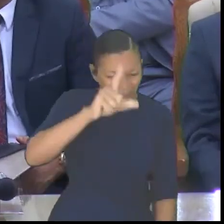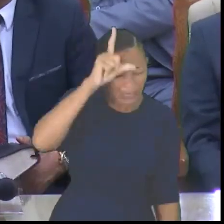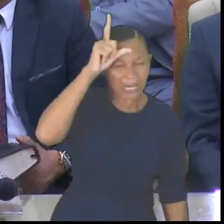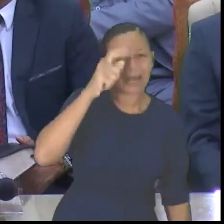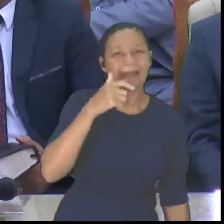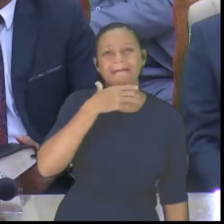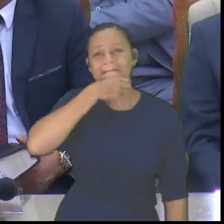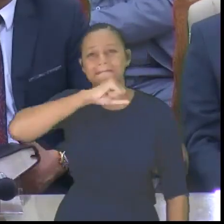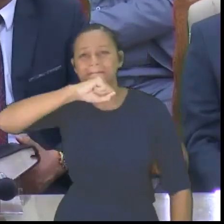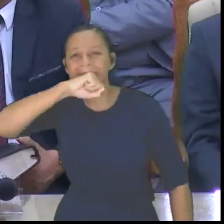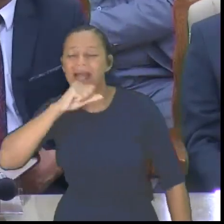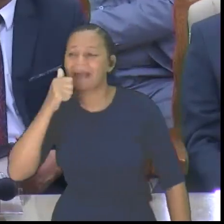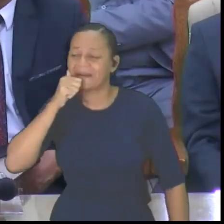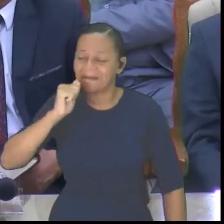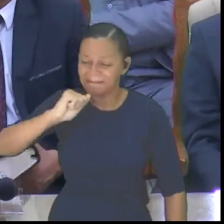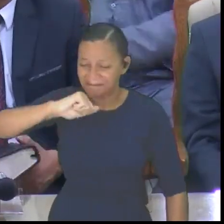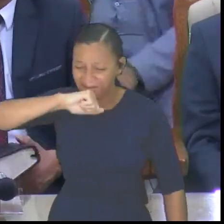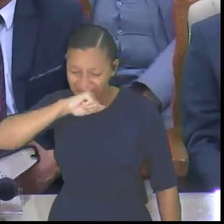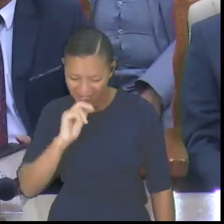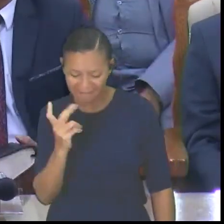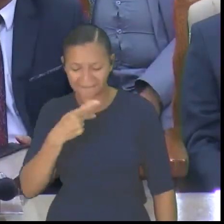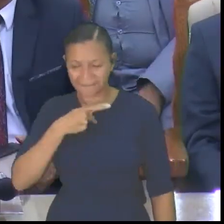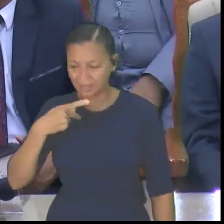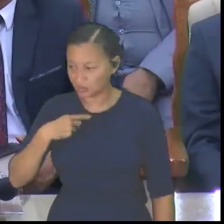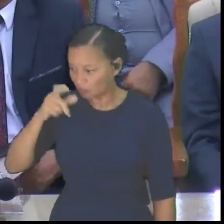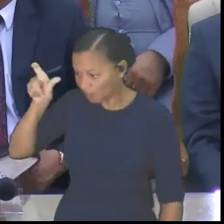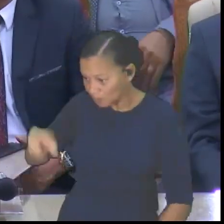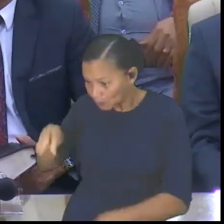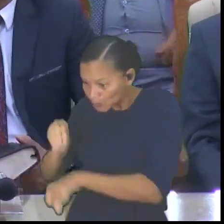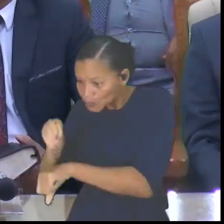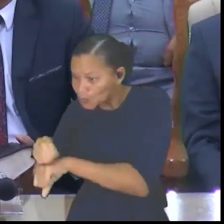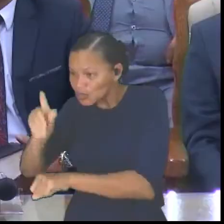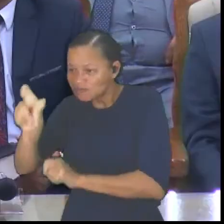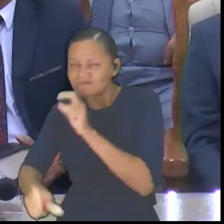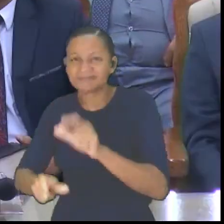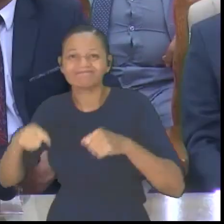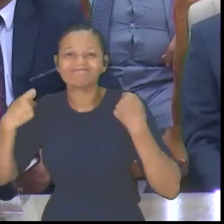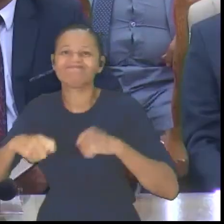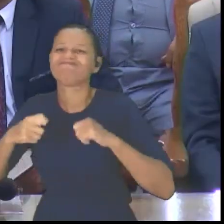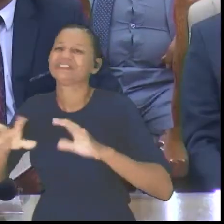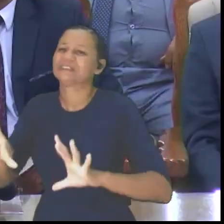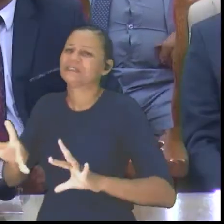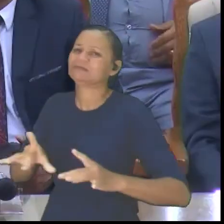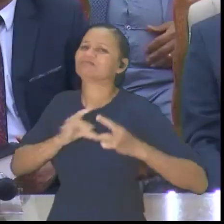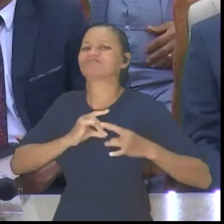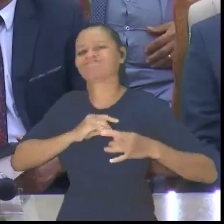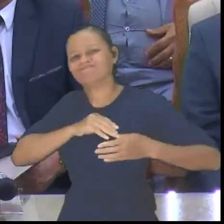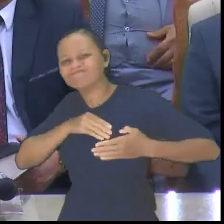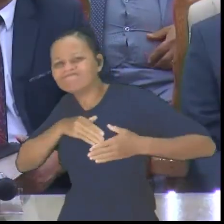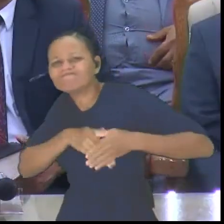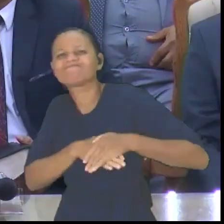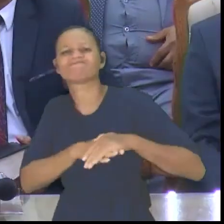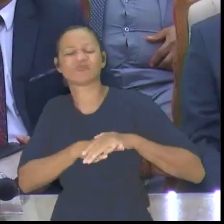pastor, professor ou cuidador de alguém precisa guardar no seu